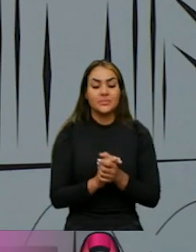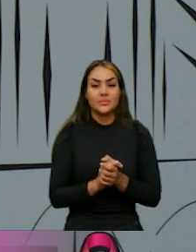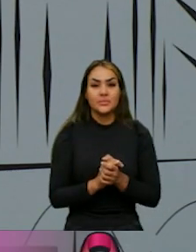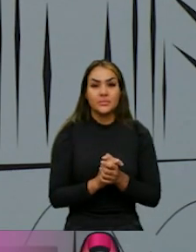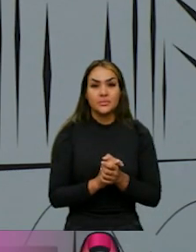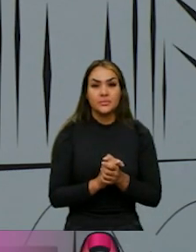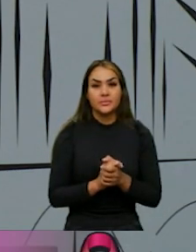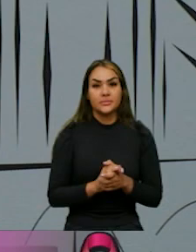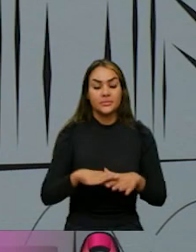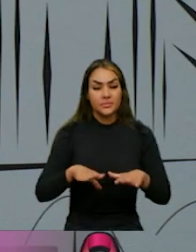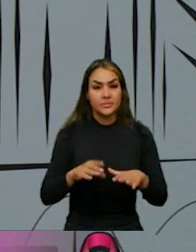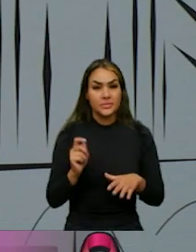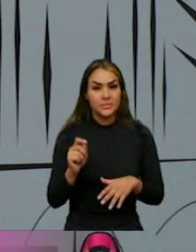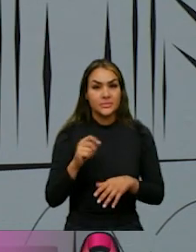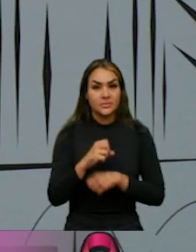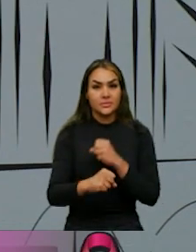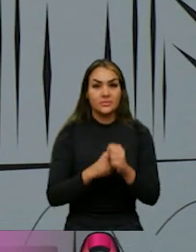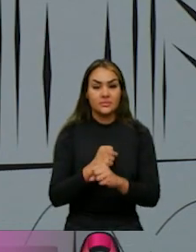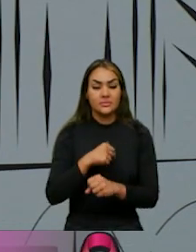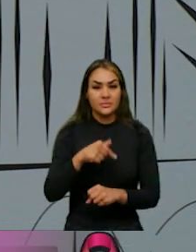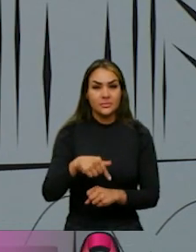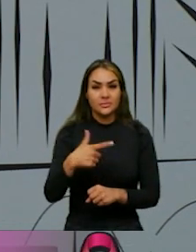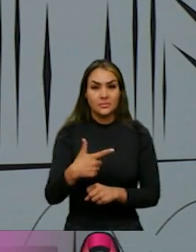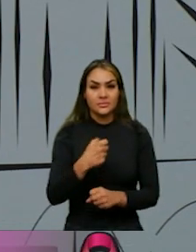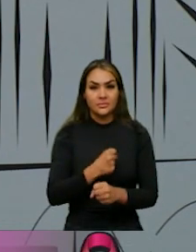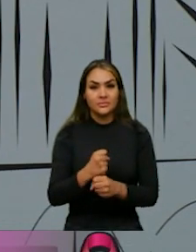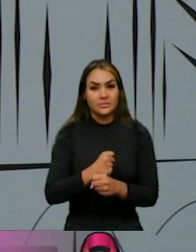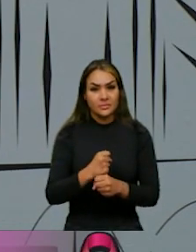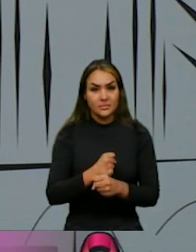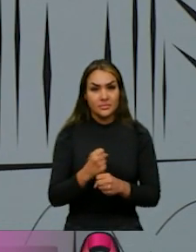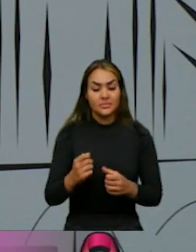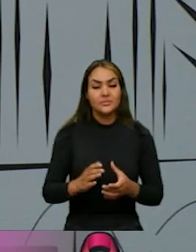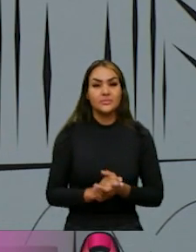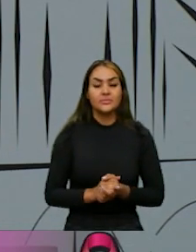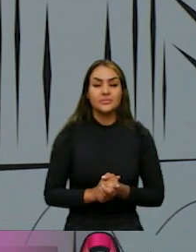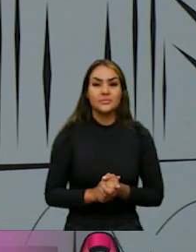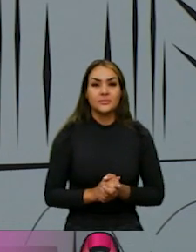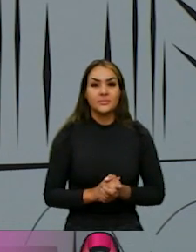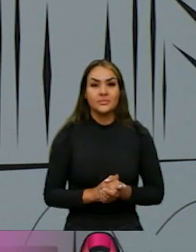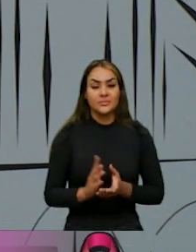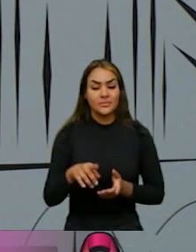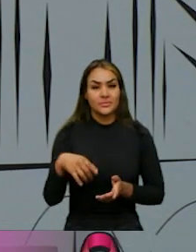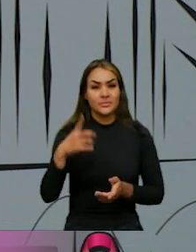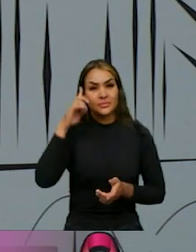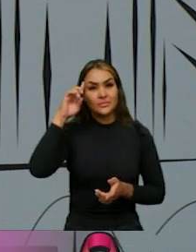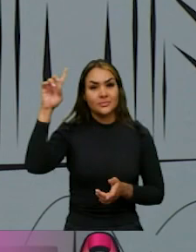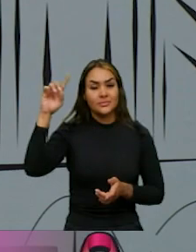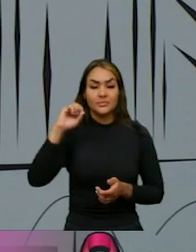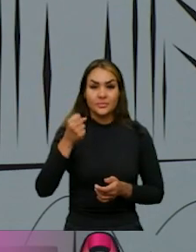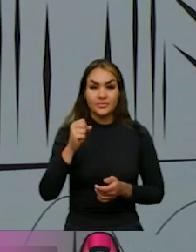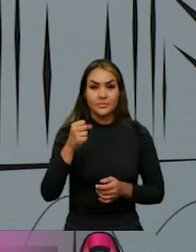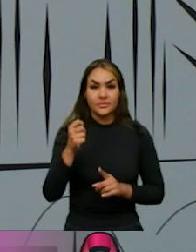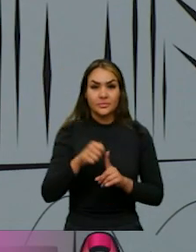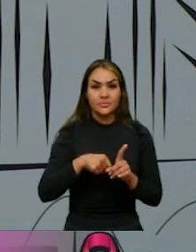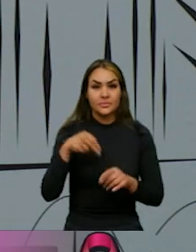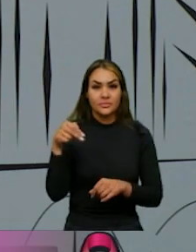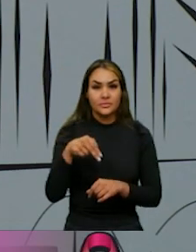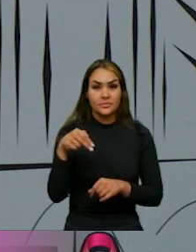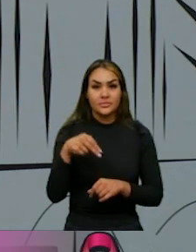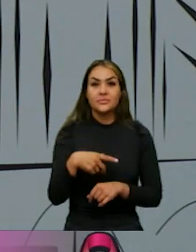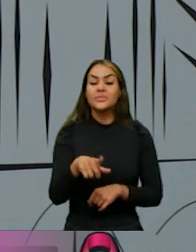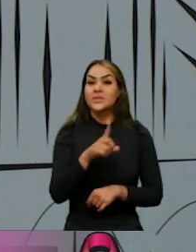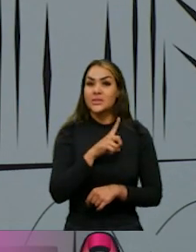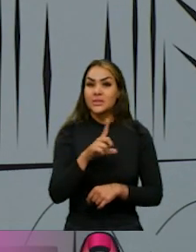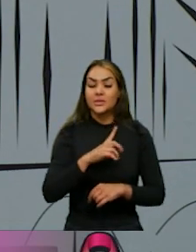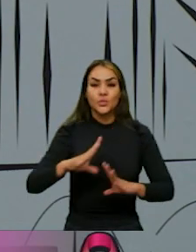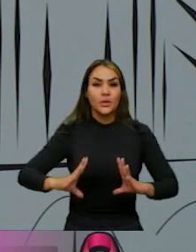completado esse ano 72 anos. E agora, no próximo dia 8, nós teremos um evento em